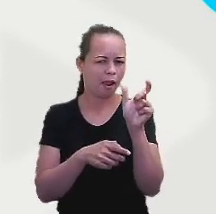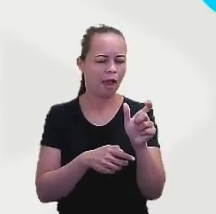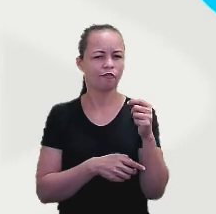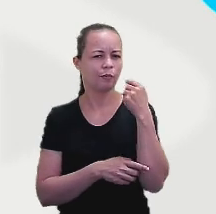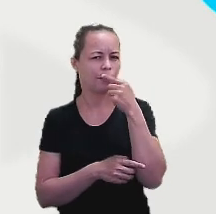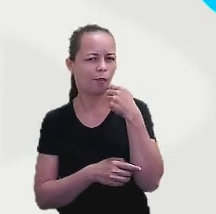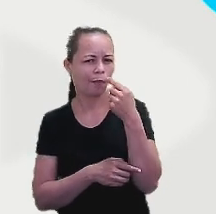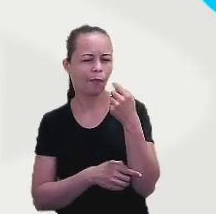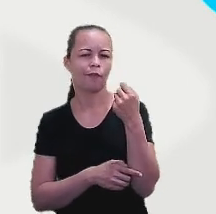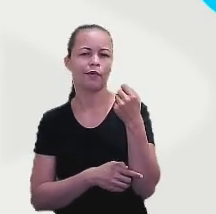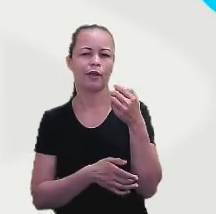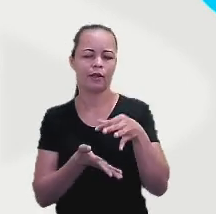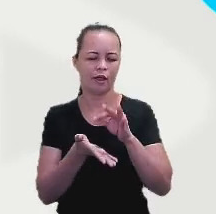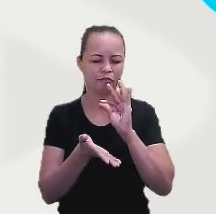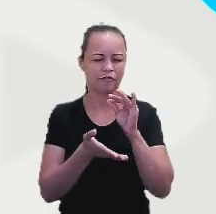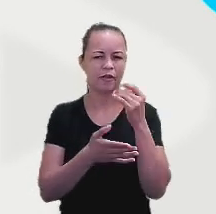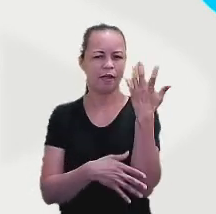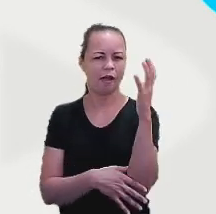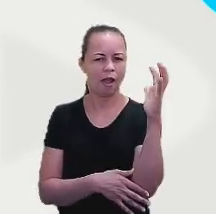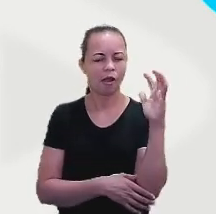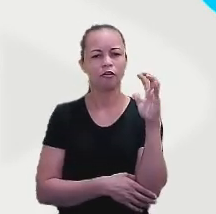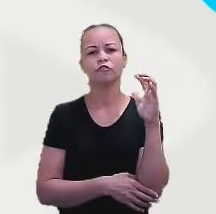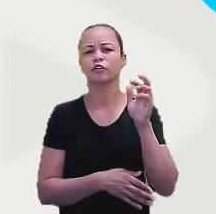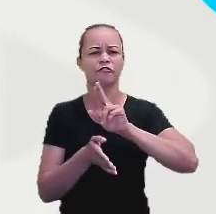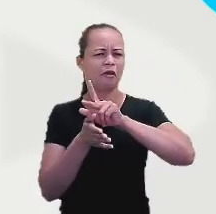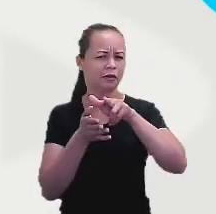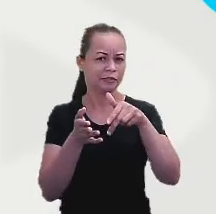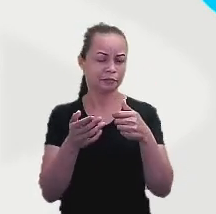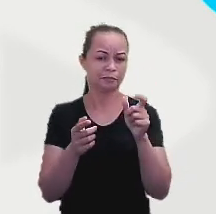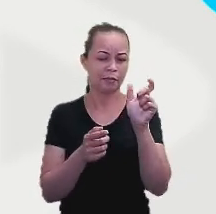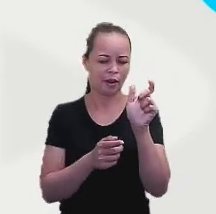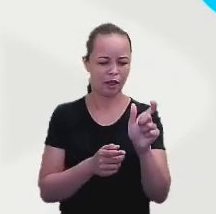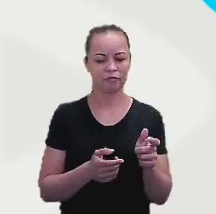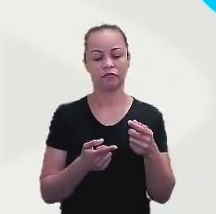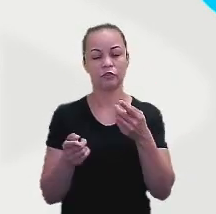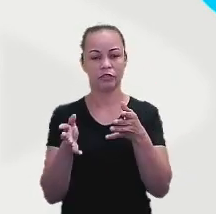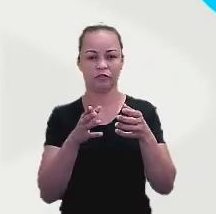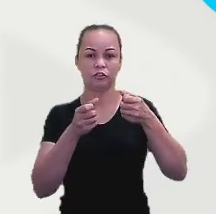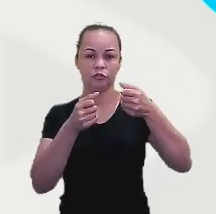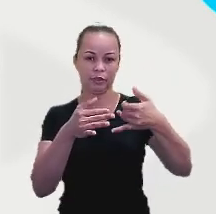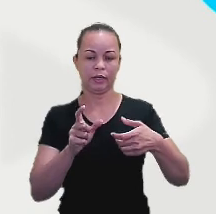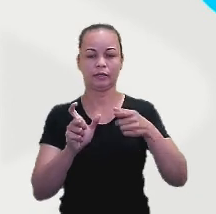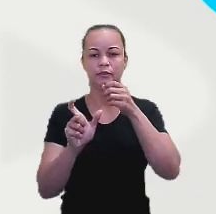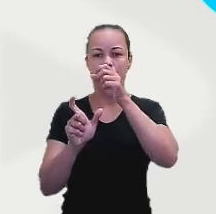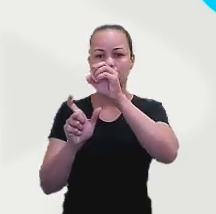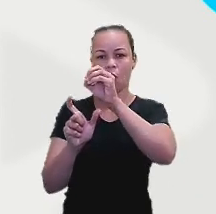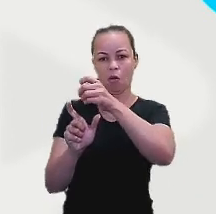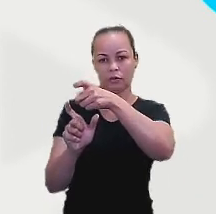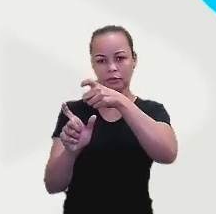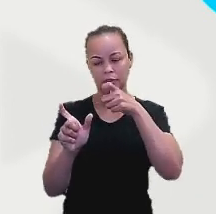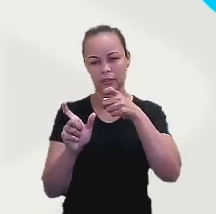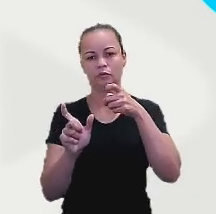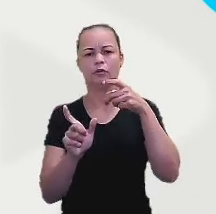árvore, saci, cajá, entre outras, e você vai dizer se é oxítona, se é paroxítona ou